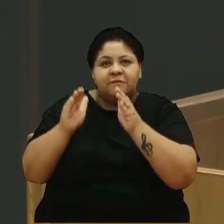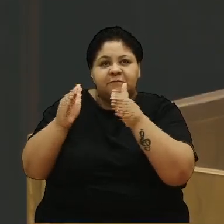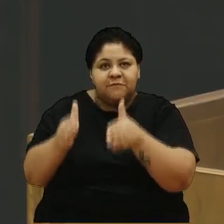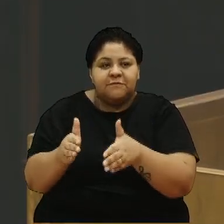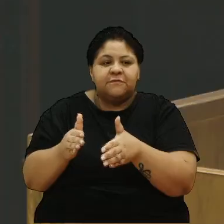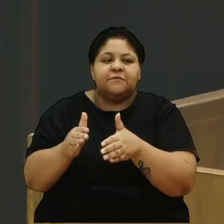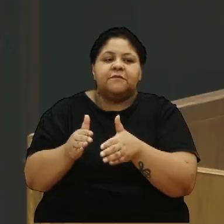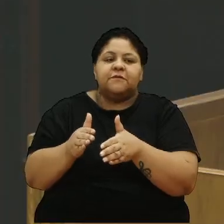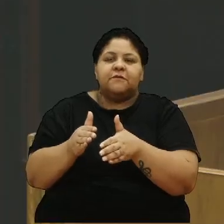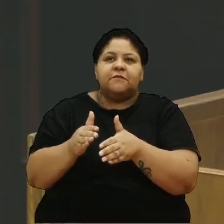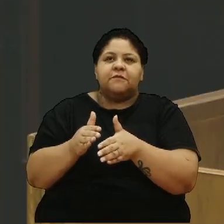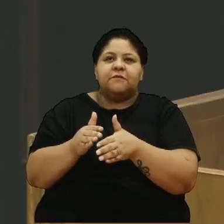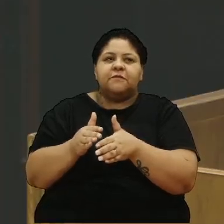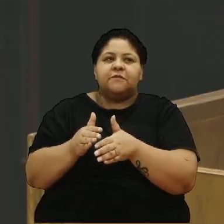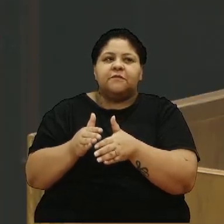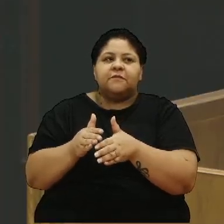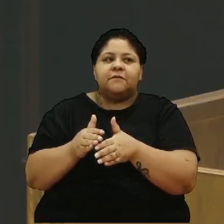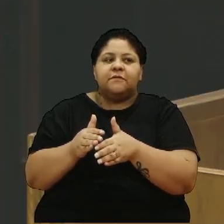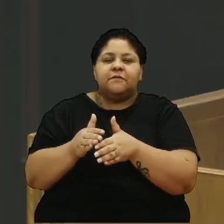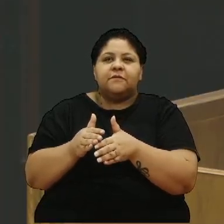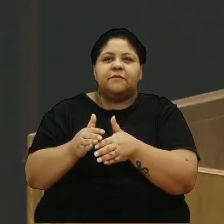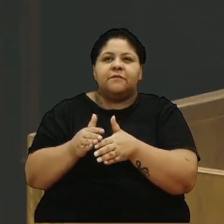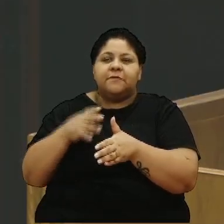integralmente a esse tão